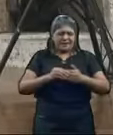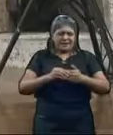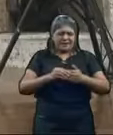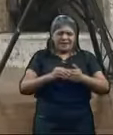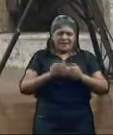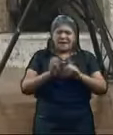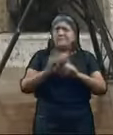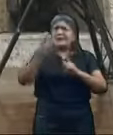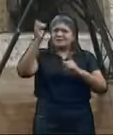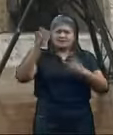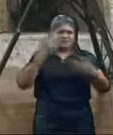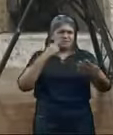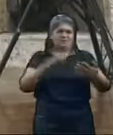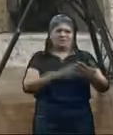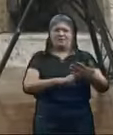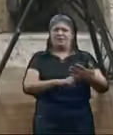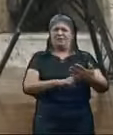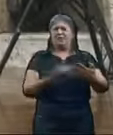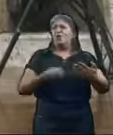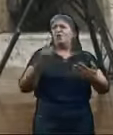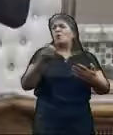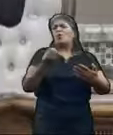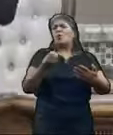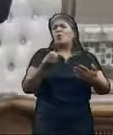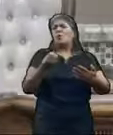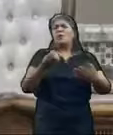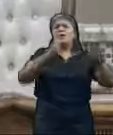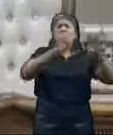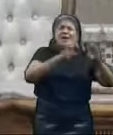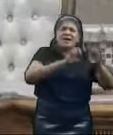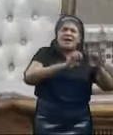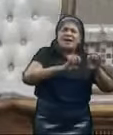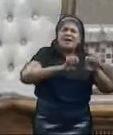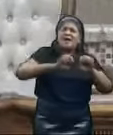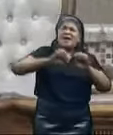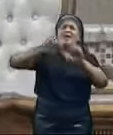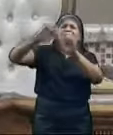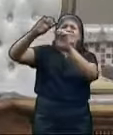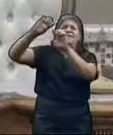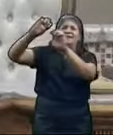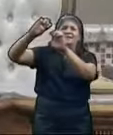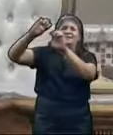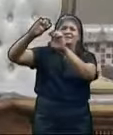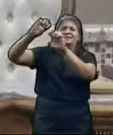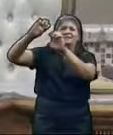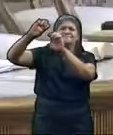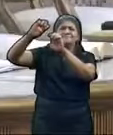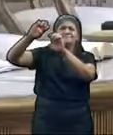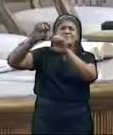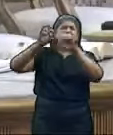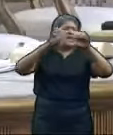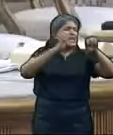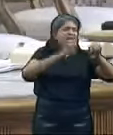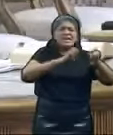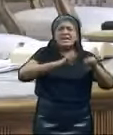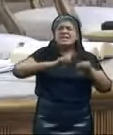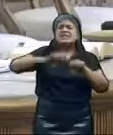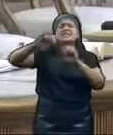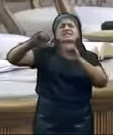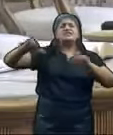Daniel gente que a viva coloca um herói aí vem O Crente e ele se torna herói para Deus também